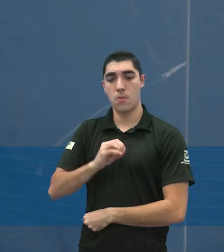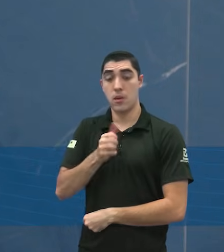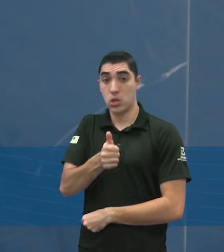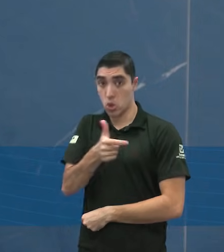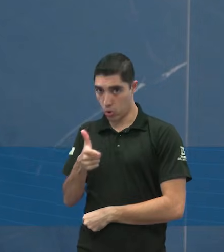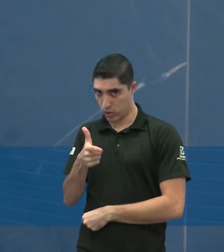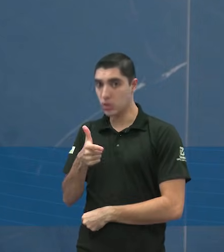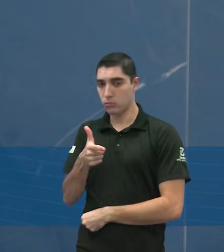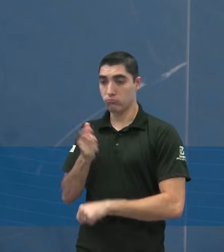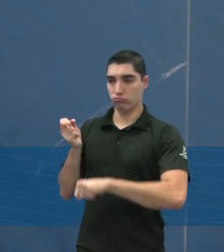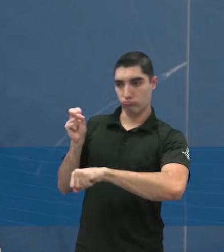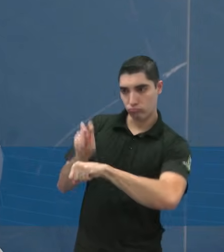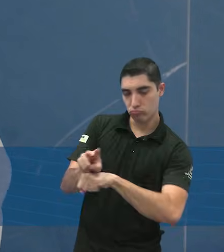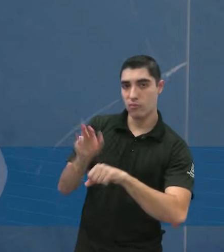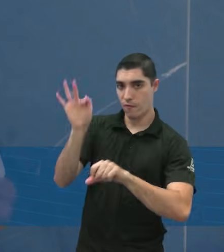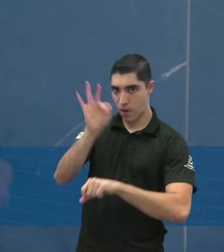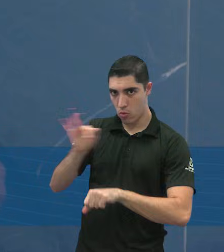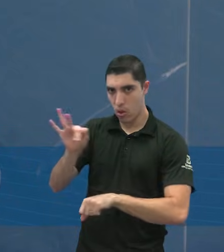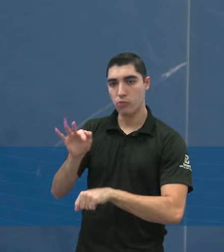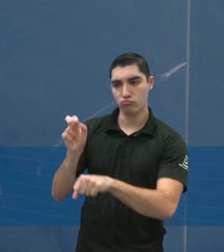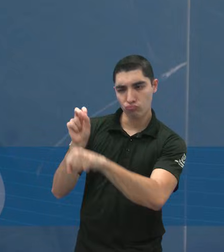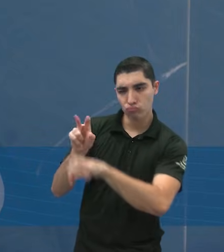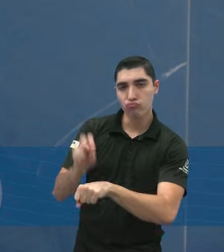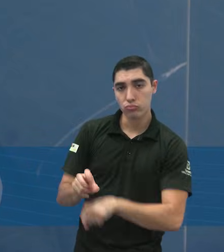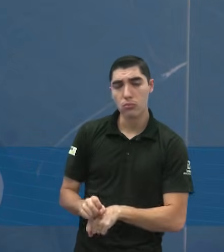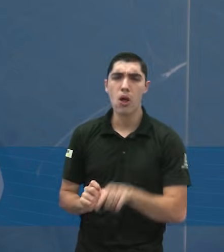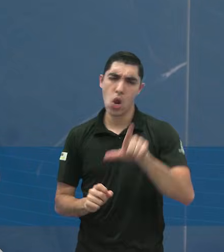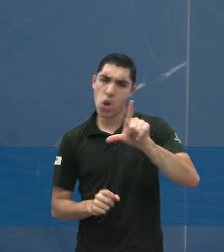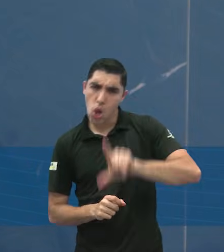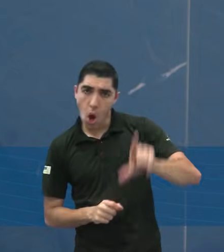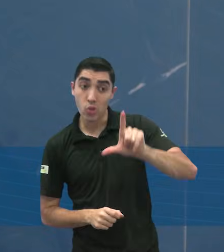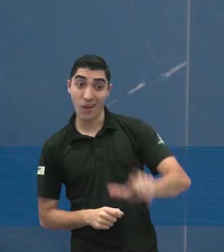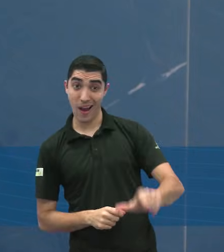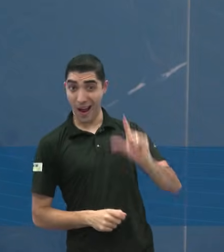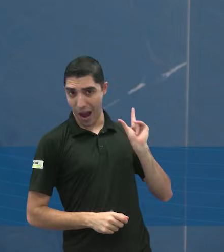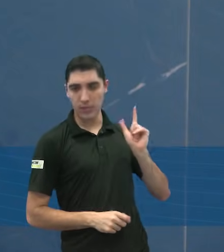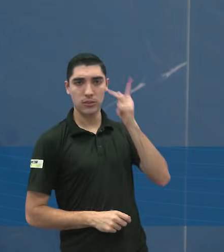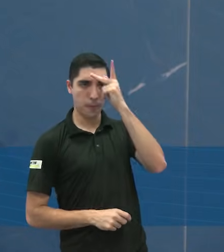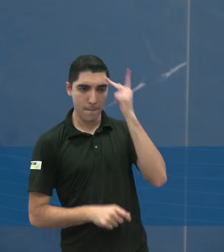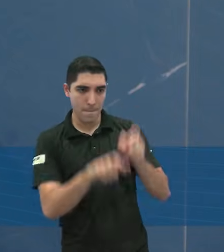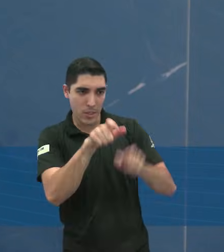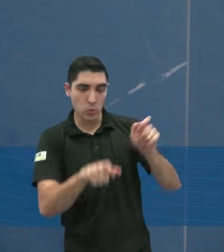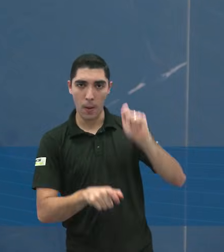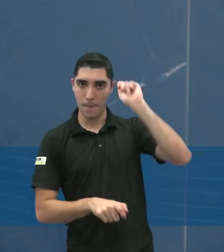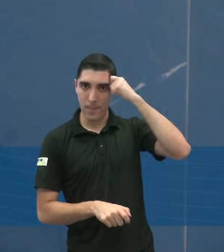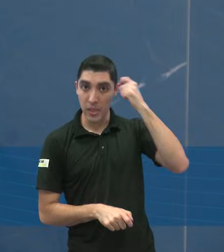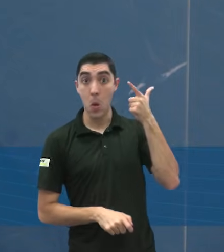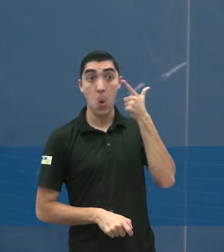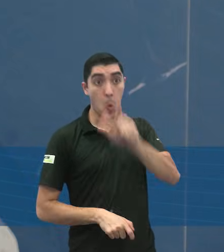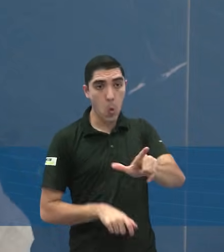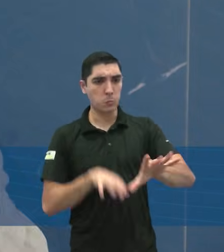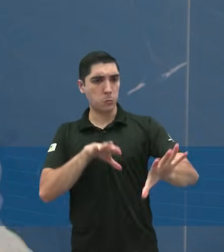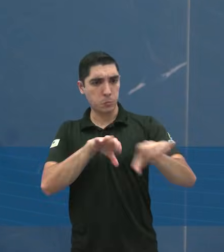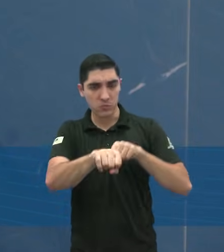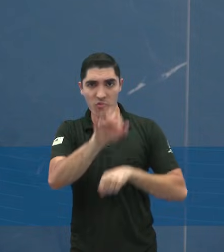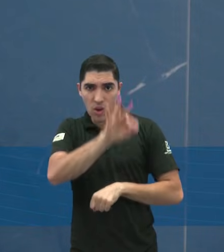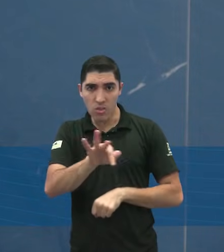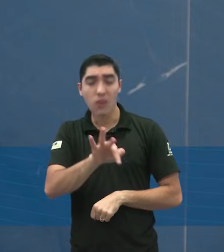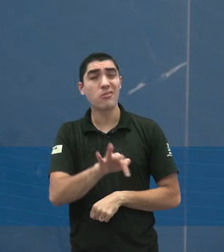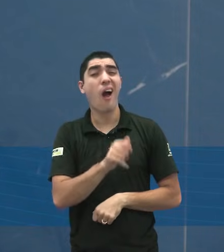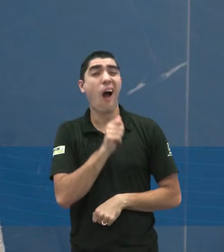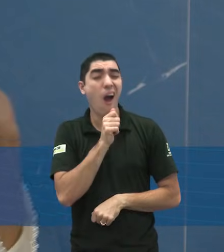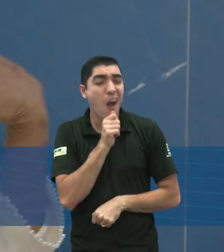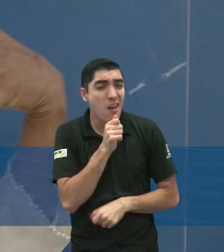na universidade. Até então, com certeza, a população negra que tinha acesso à universidade, ou que chegavam até a universidade, era muito